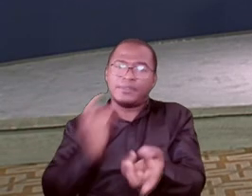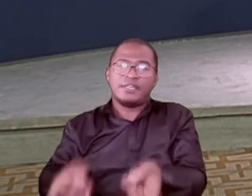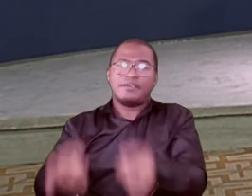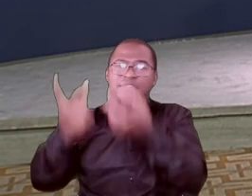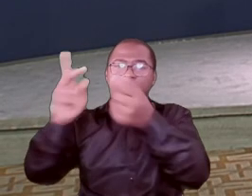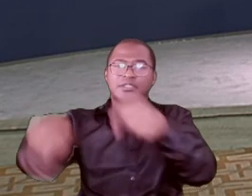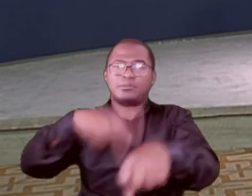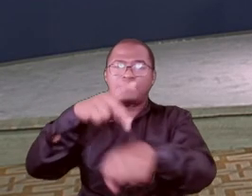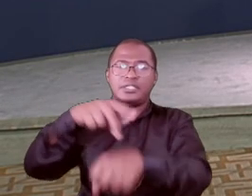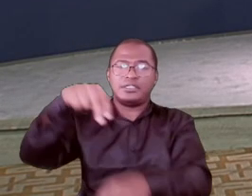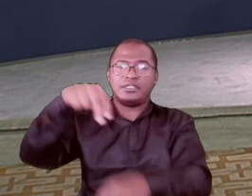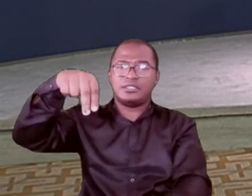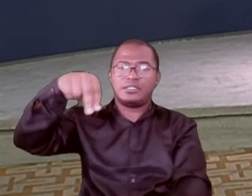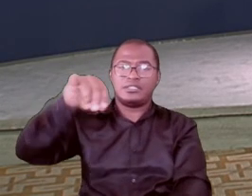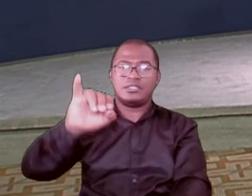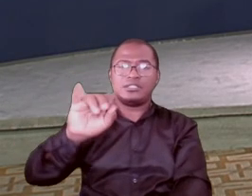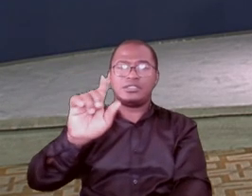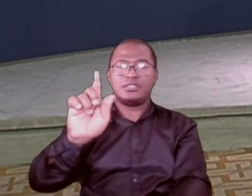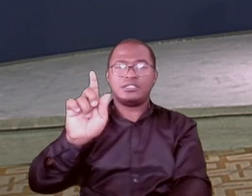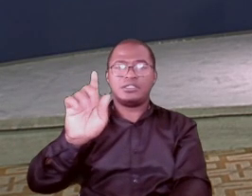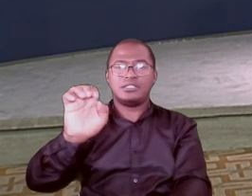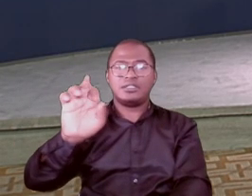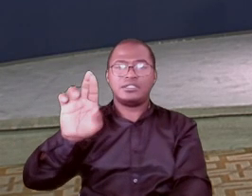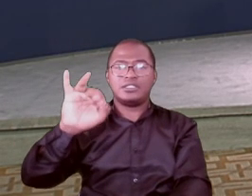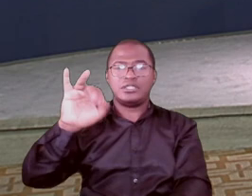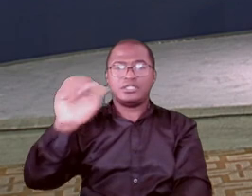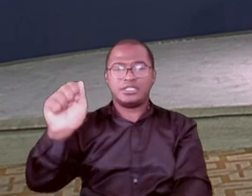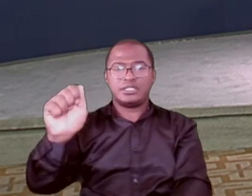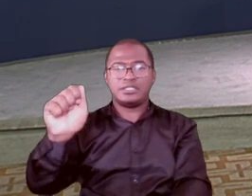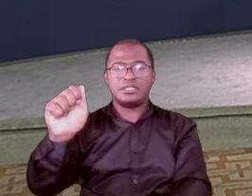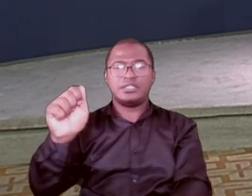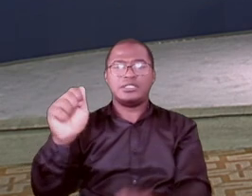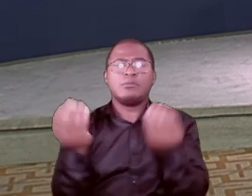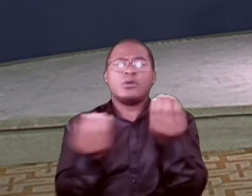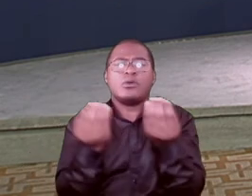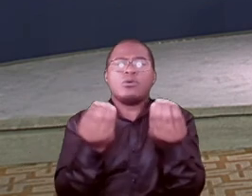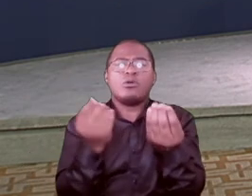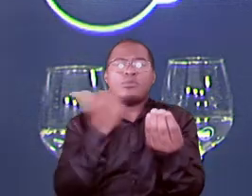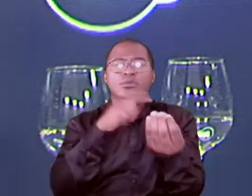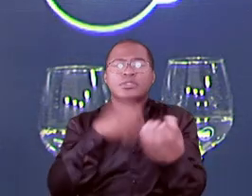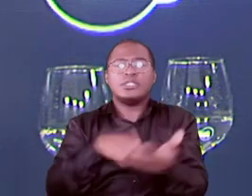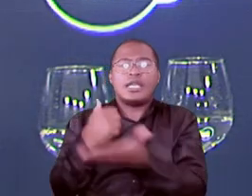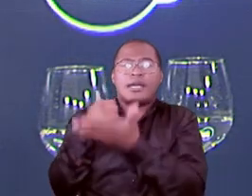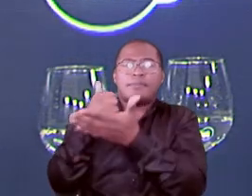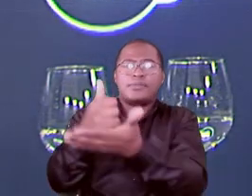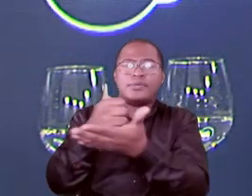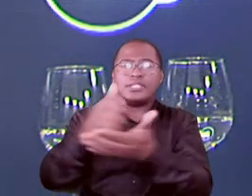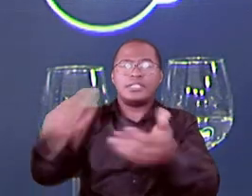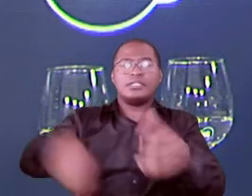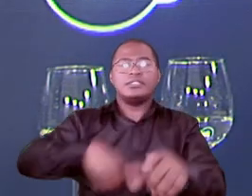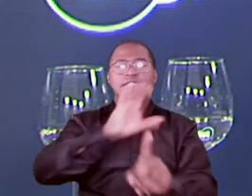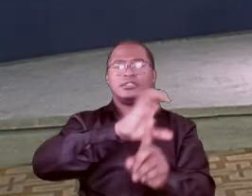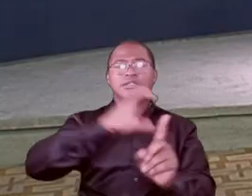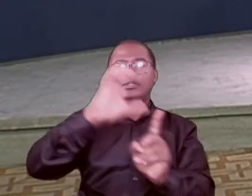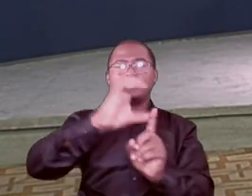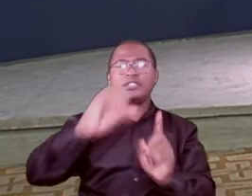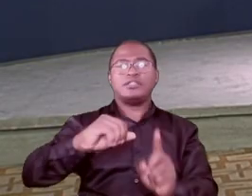você vai junto com os clientes como é como é que funciona essa essa esse ambiente aqui